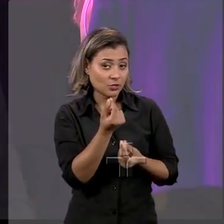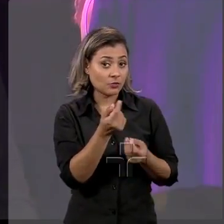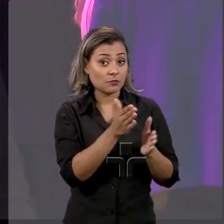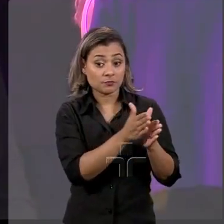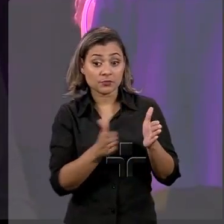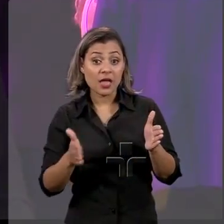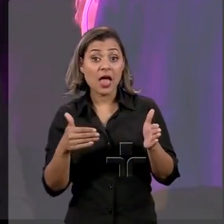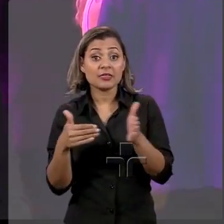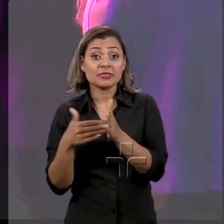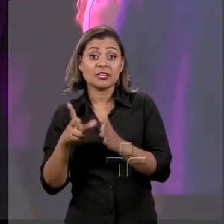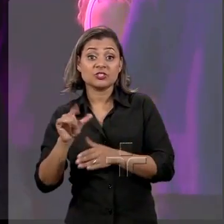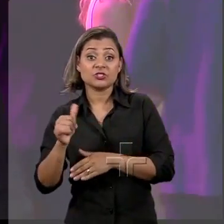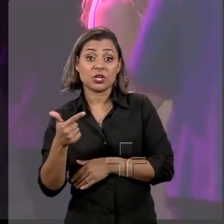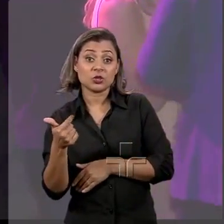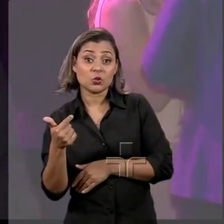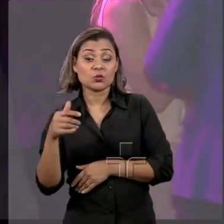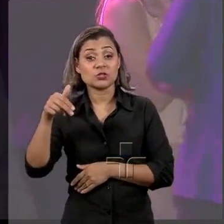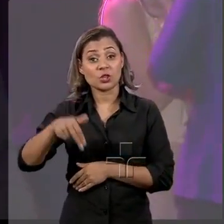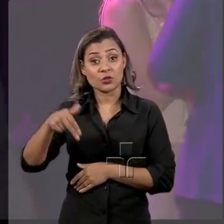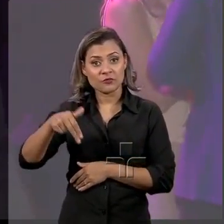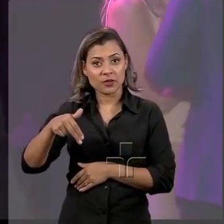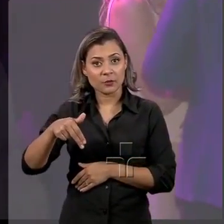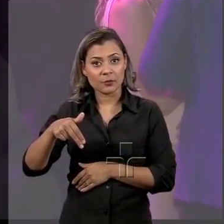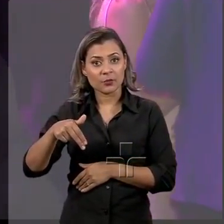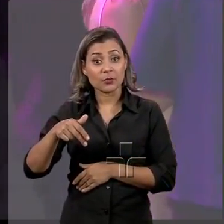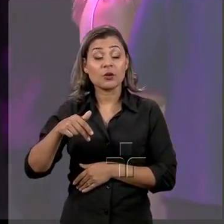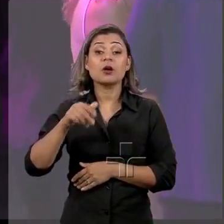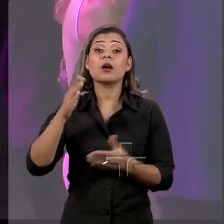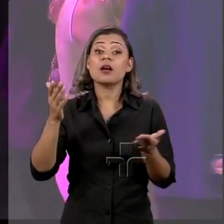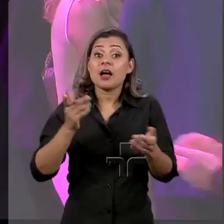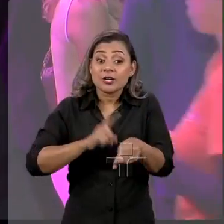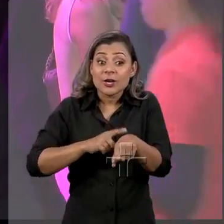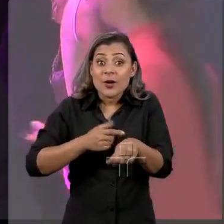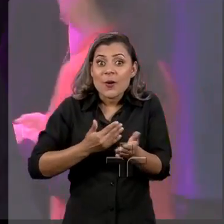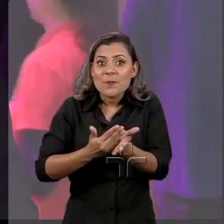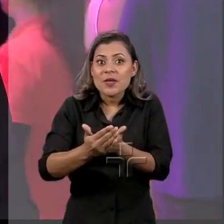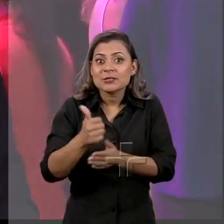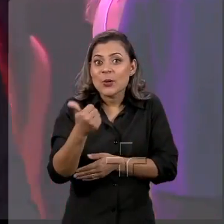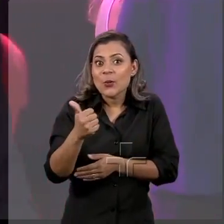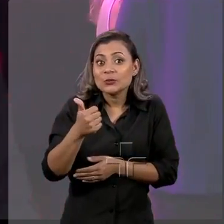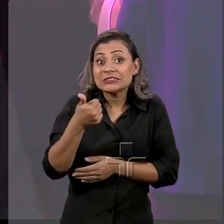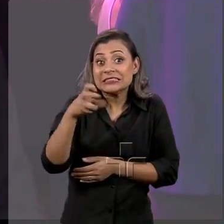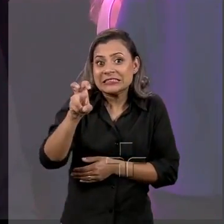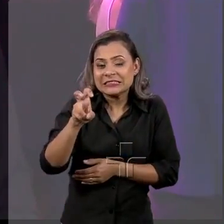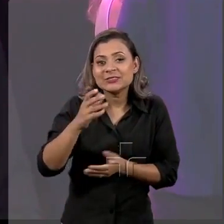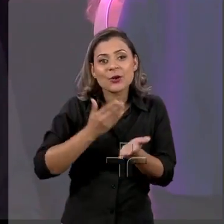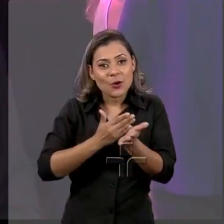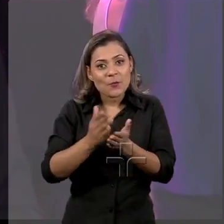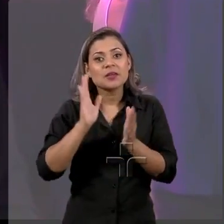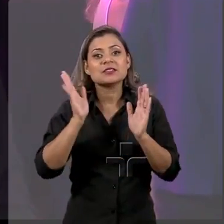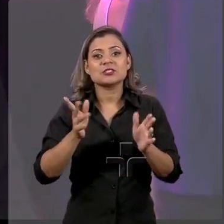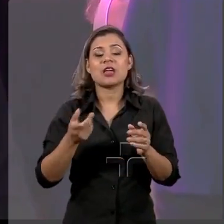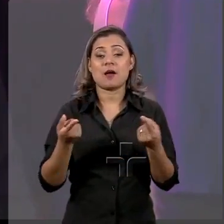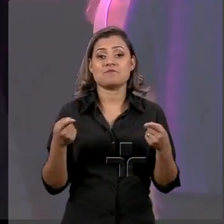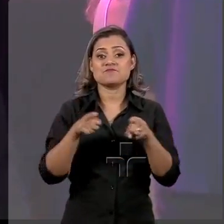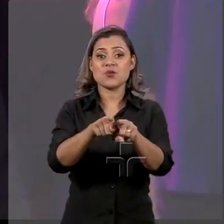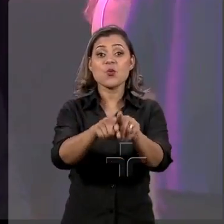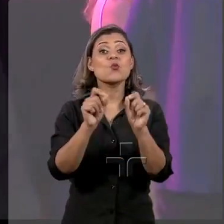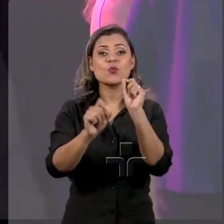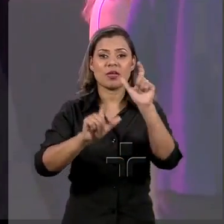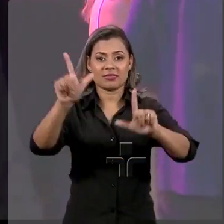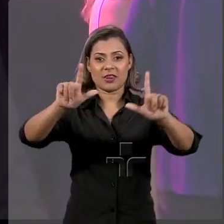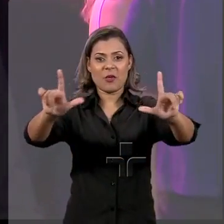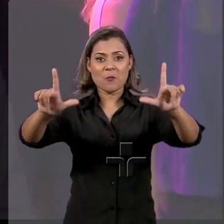o dia 12 de novembro. Às 23h15, daqui a pouco, a TV Cultura entra na transmissão simultânea ao